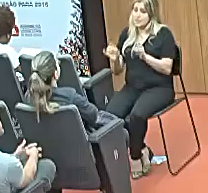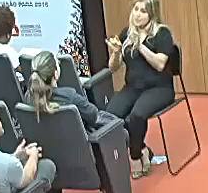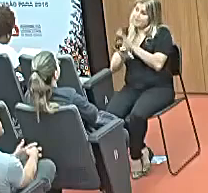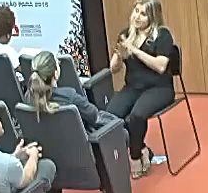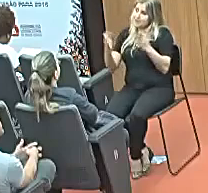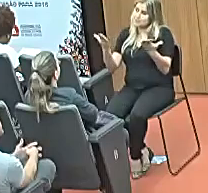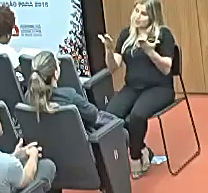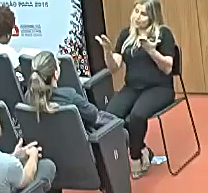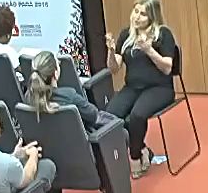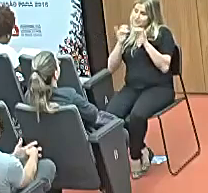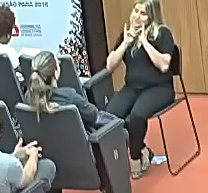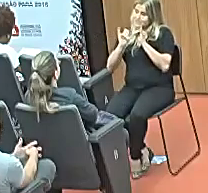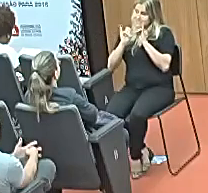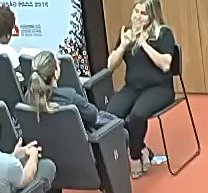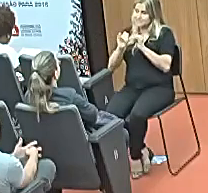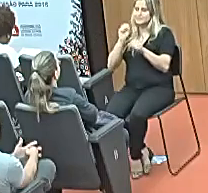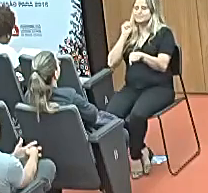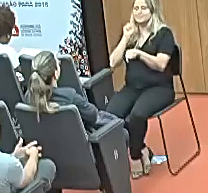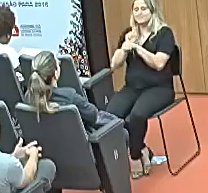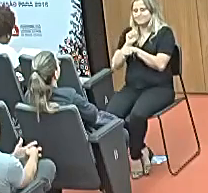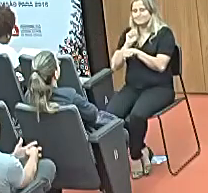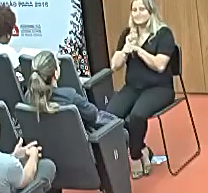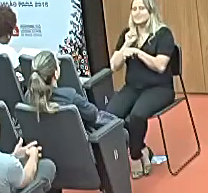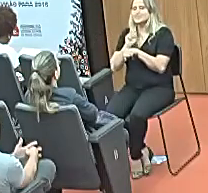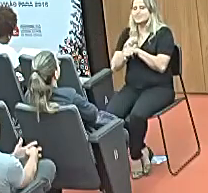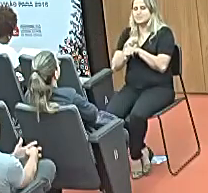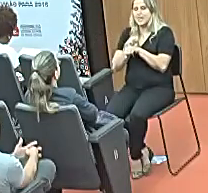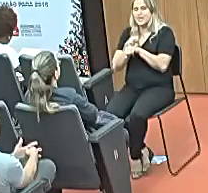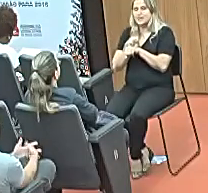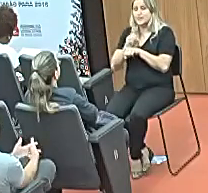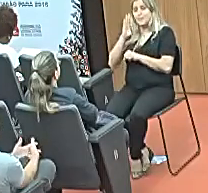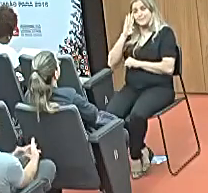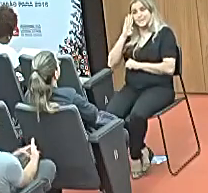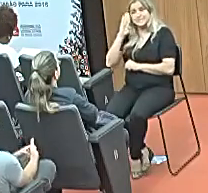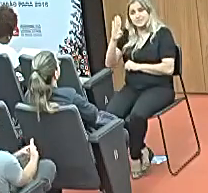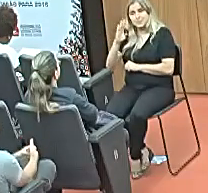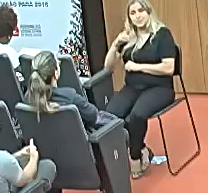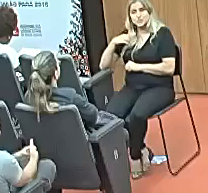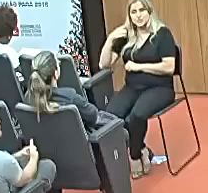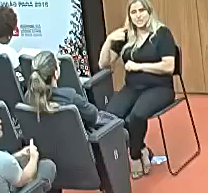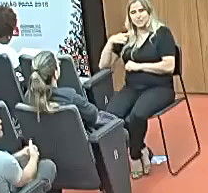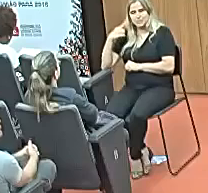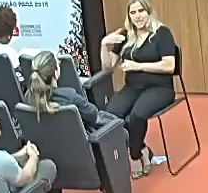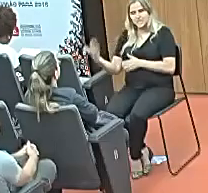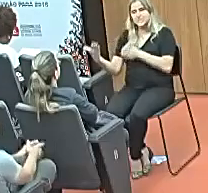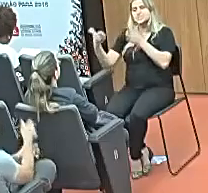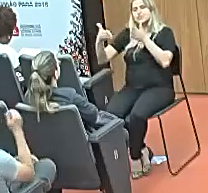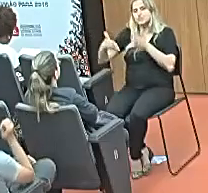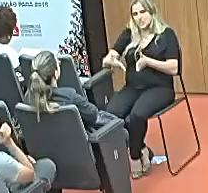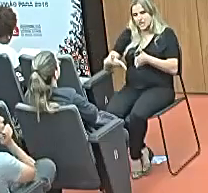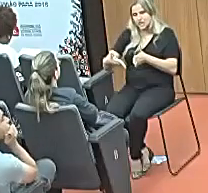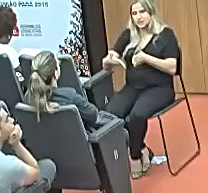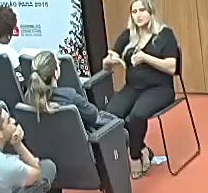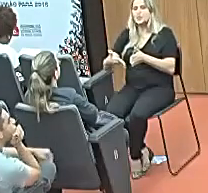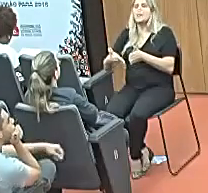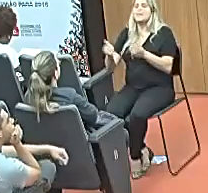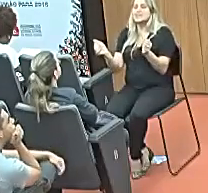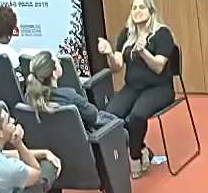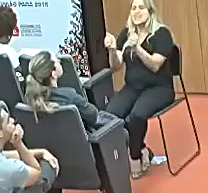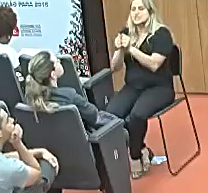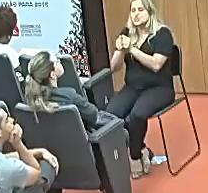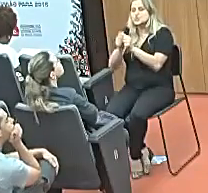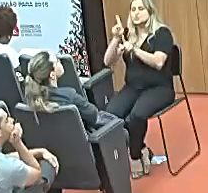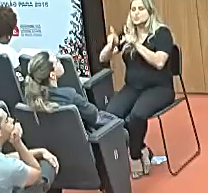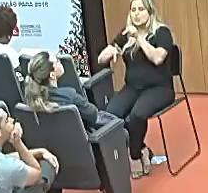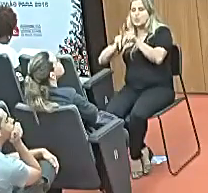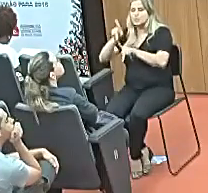que espero muito principalmente os deputados que se alinham a participação popular como a mais